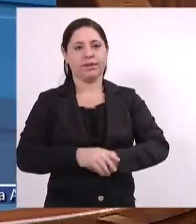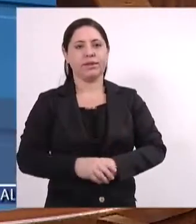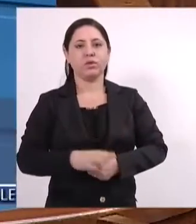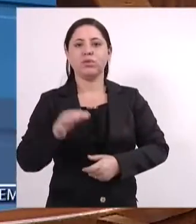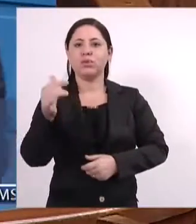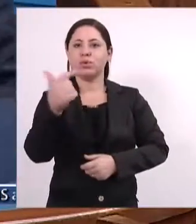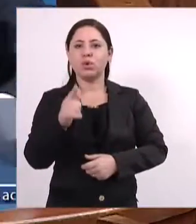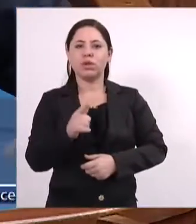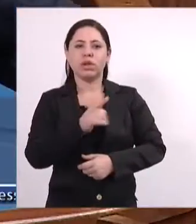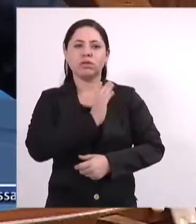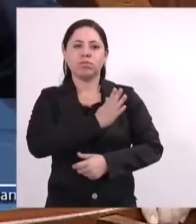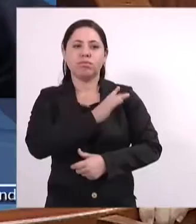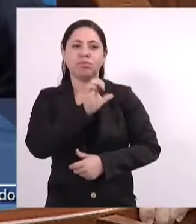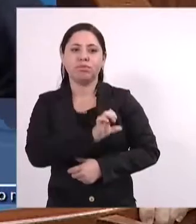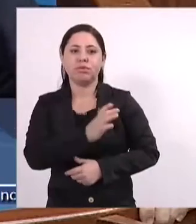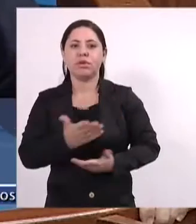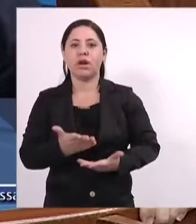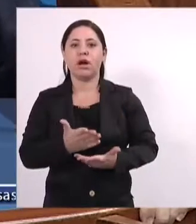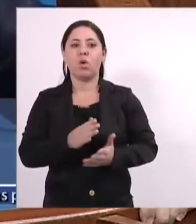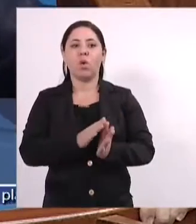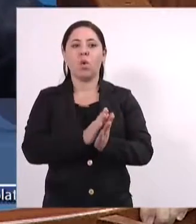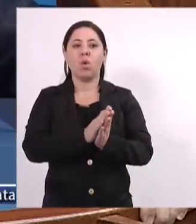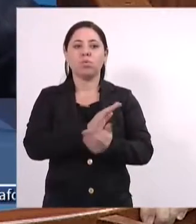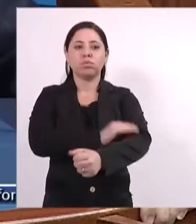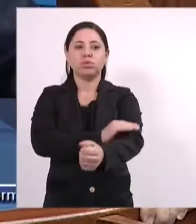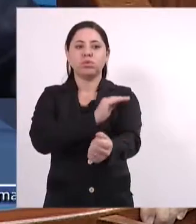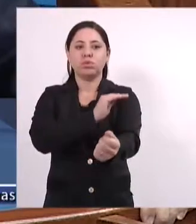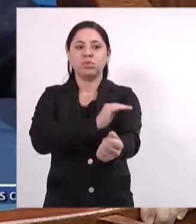não tendo infarto com a pressão alta.